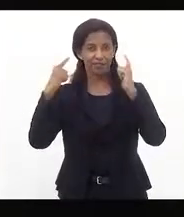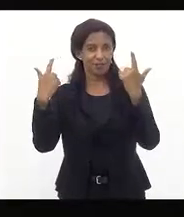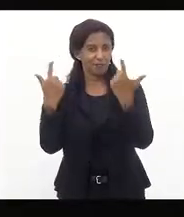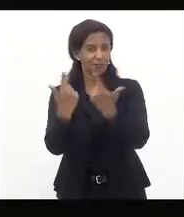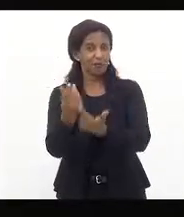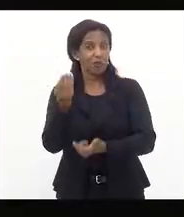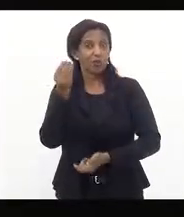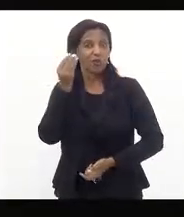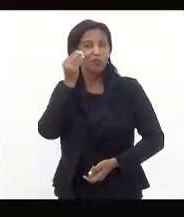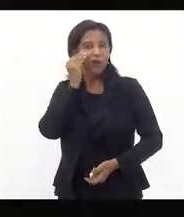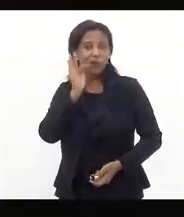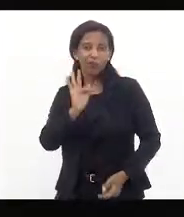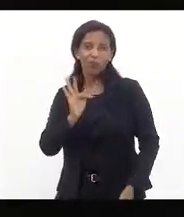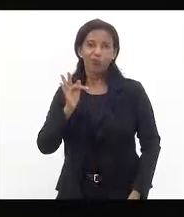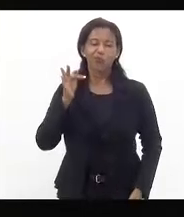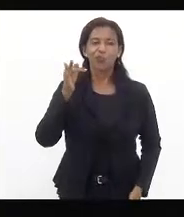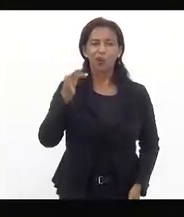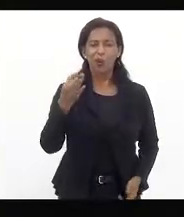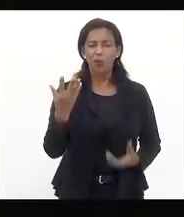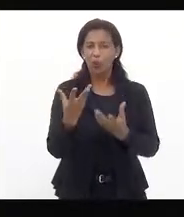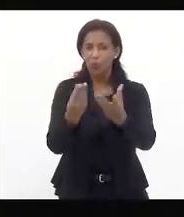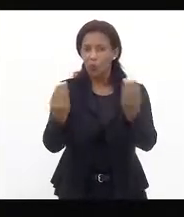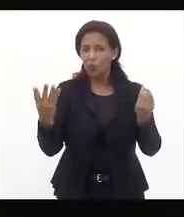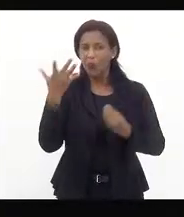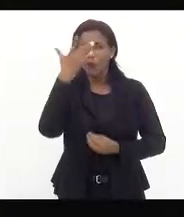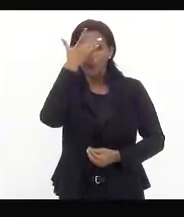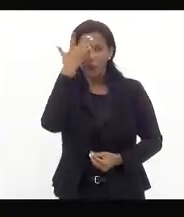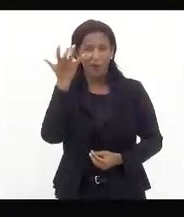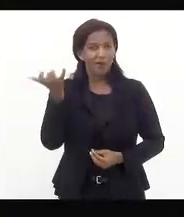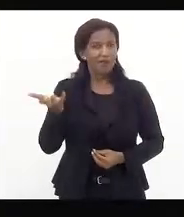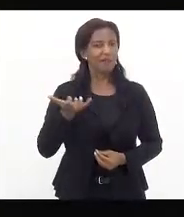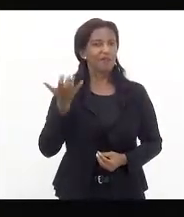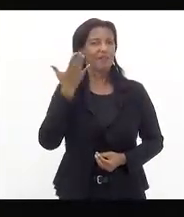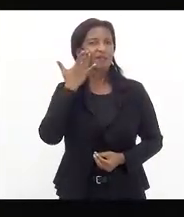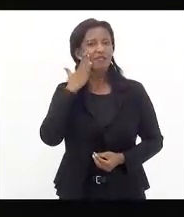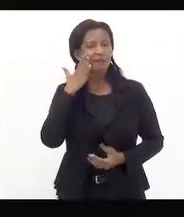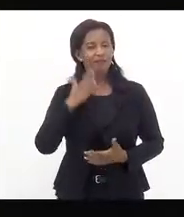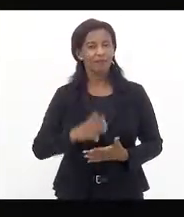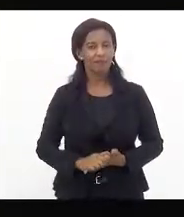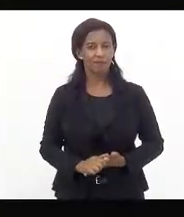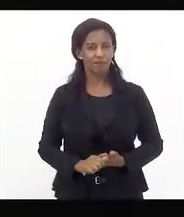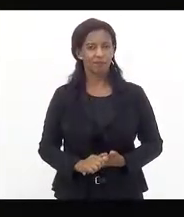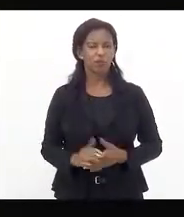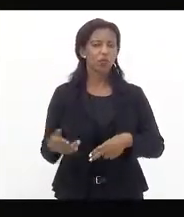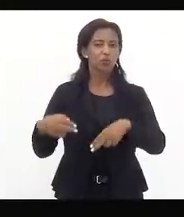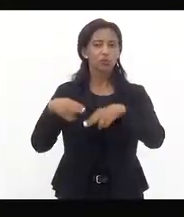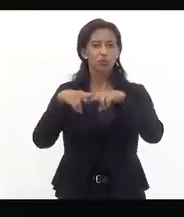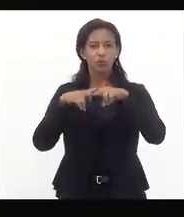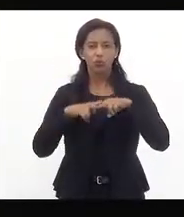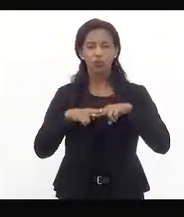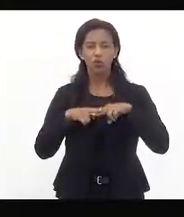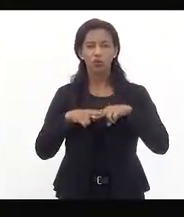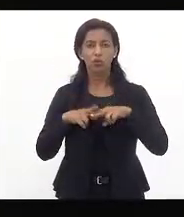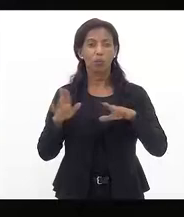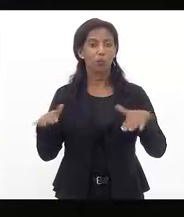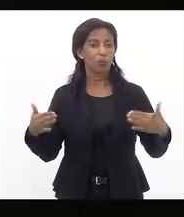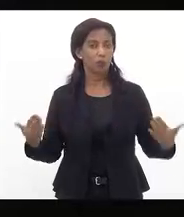assistirá, porque muitas pessoas estão querendo entender os motivos pelo